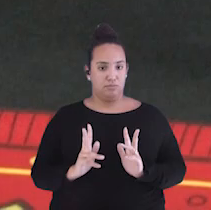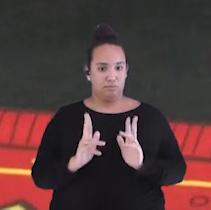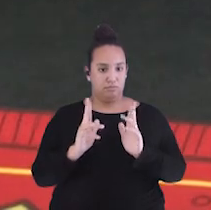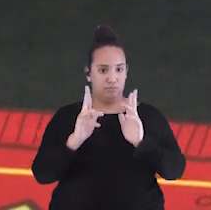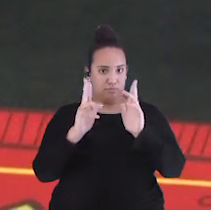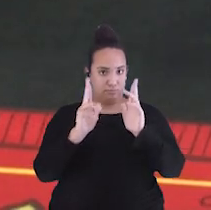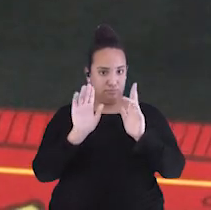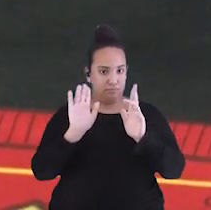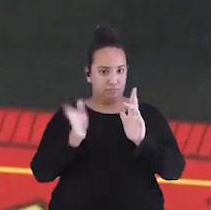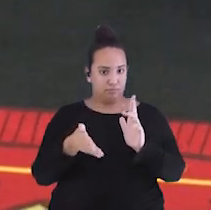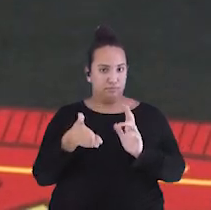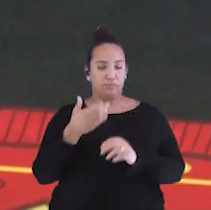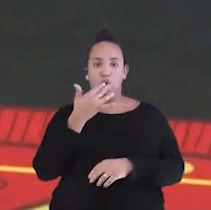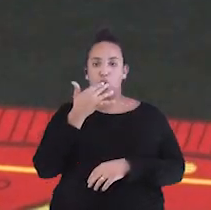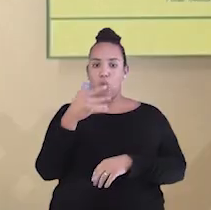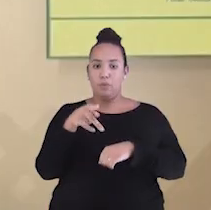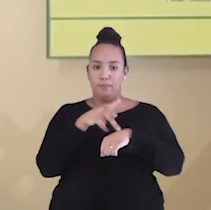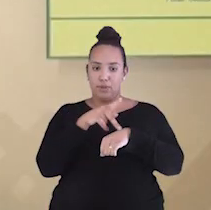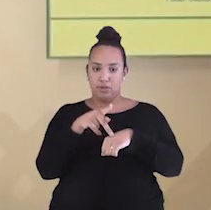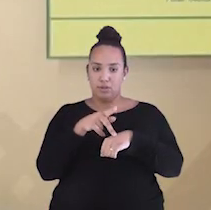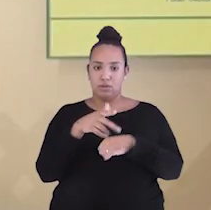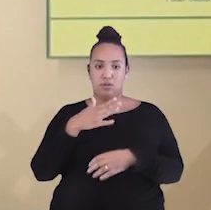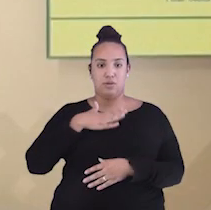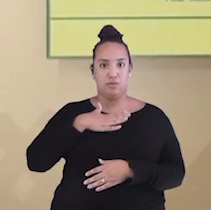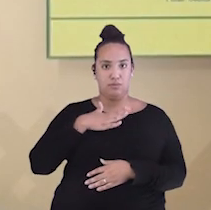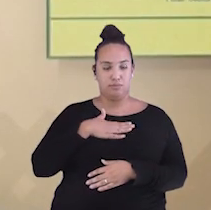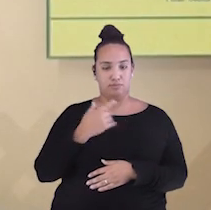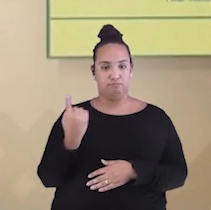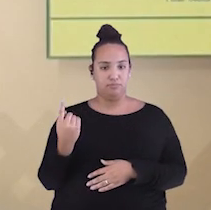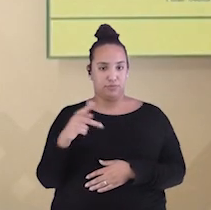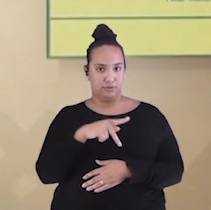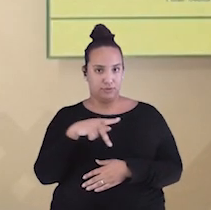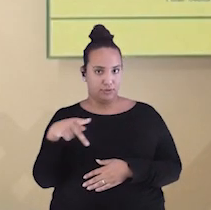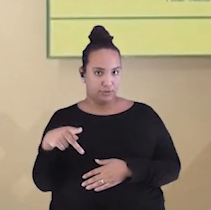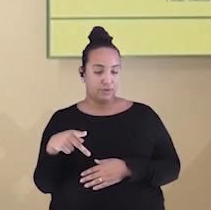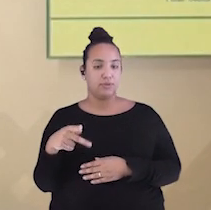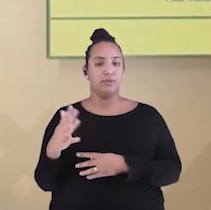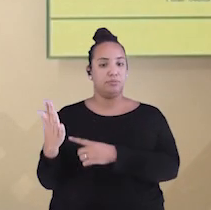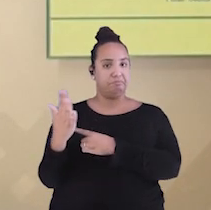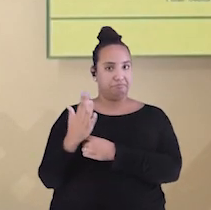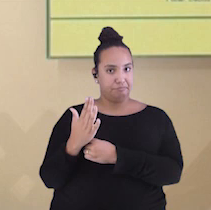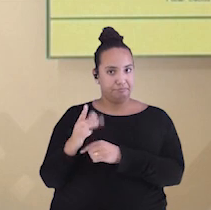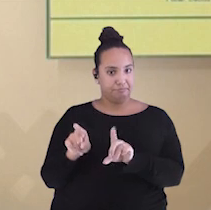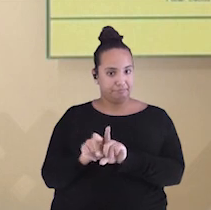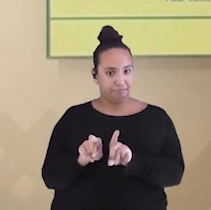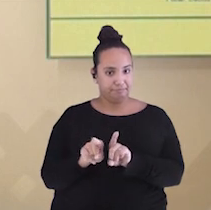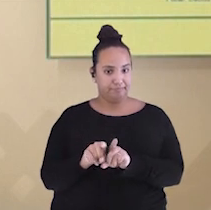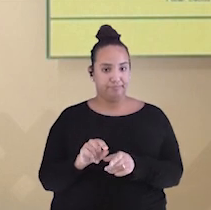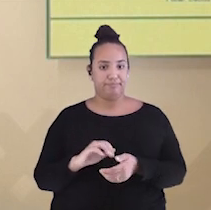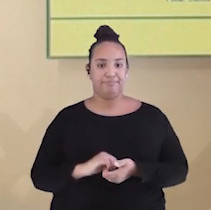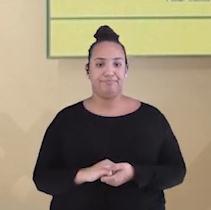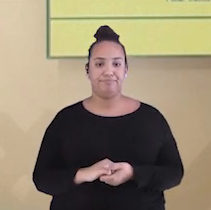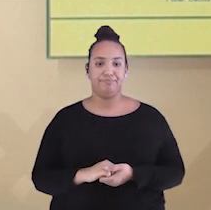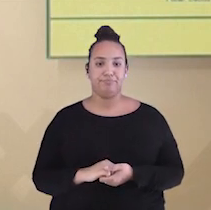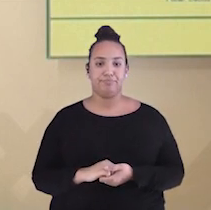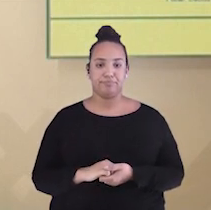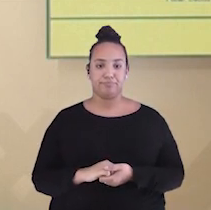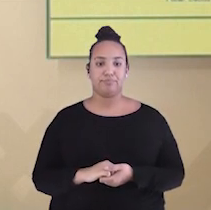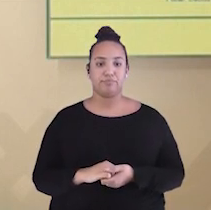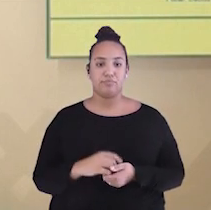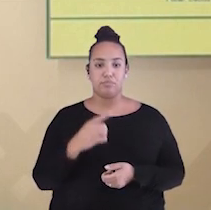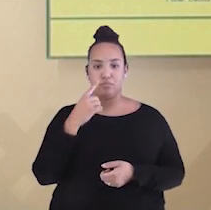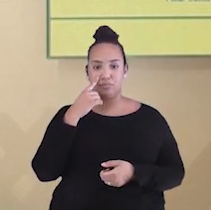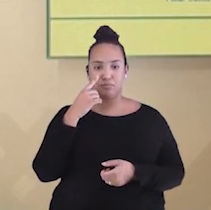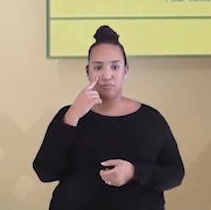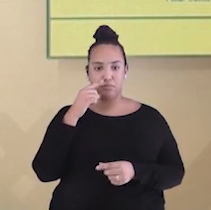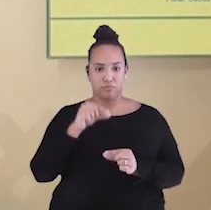cortado esse tecido preto, tá? Ó, um para mim e para a professora Beatriz, que vai fazer junto comigo. Então, a gente vai ter esse